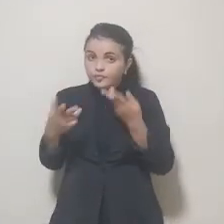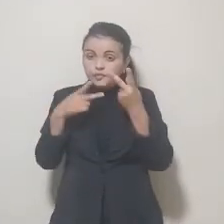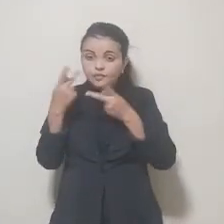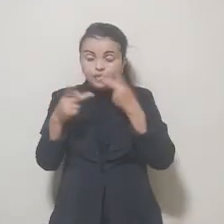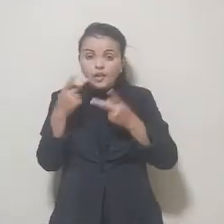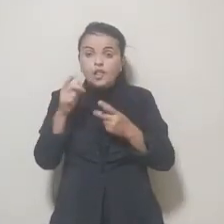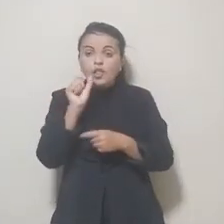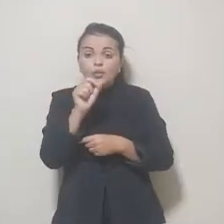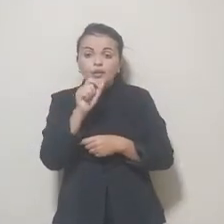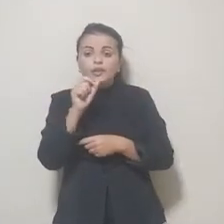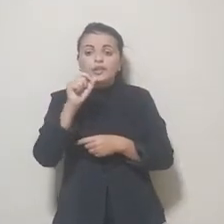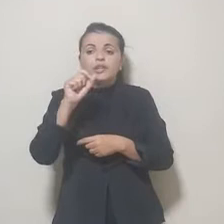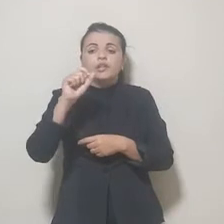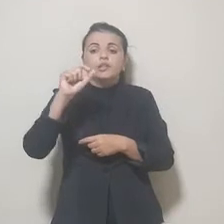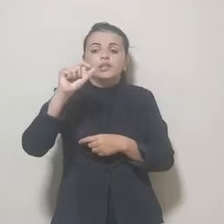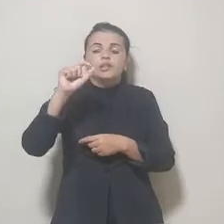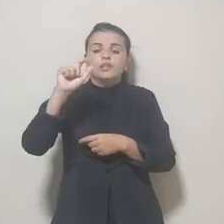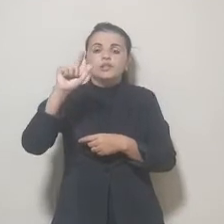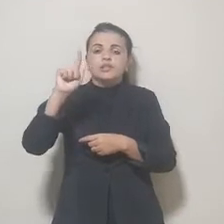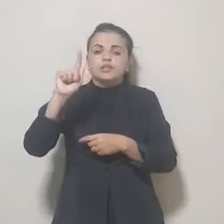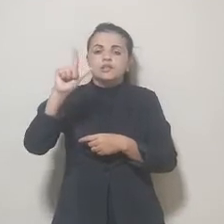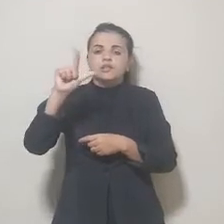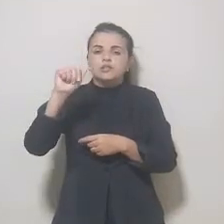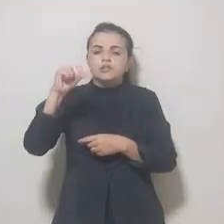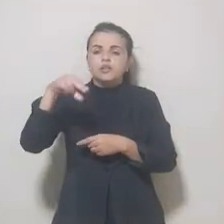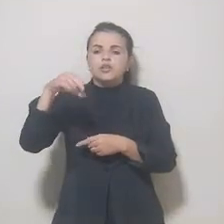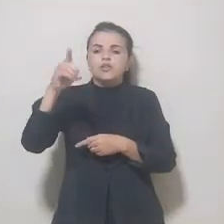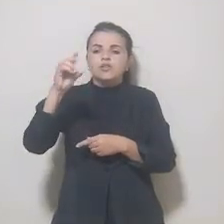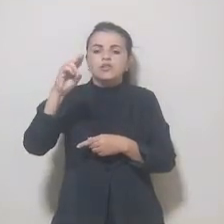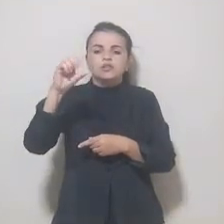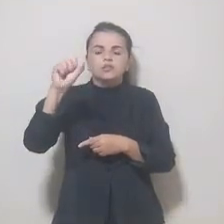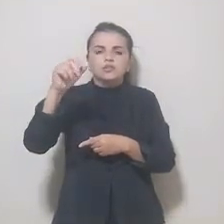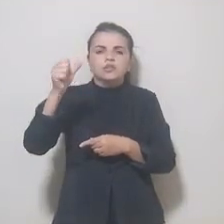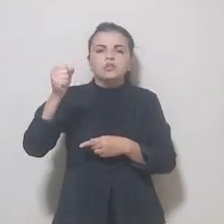nas glândulas pancreáticas.